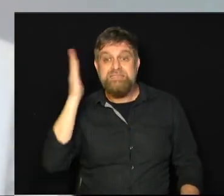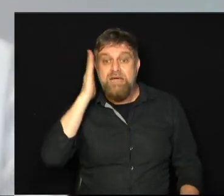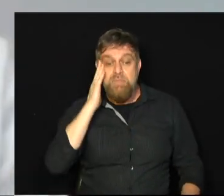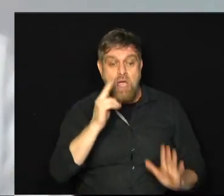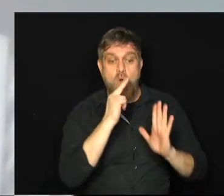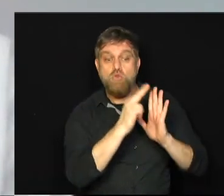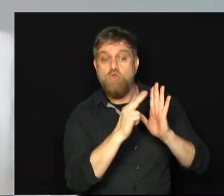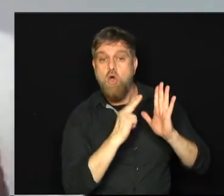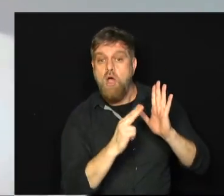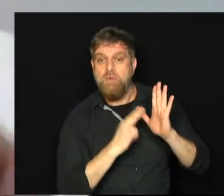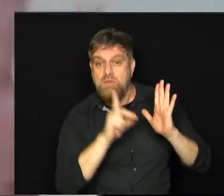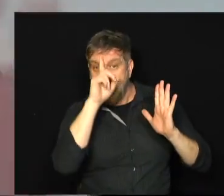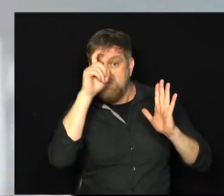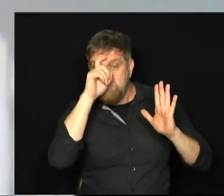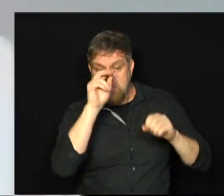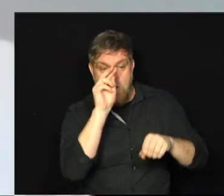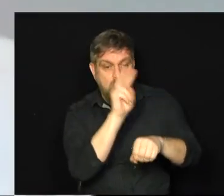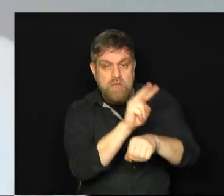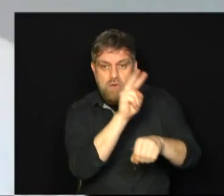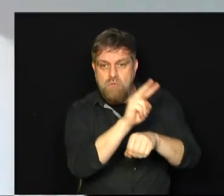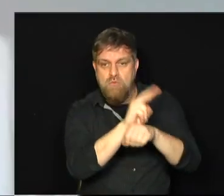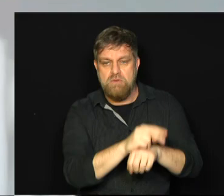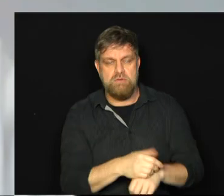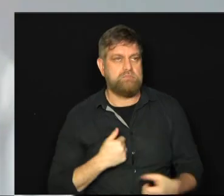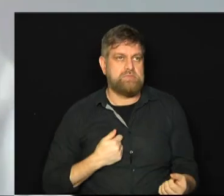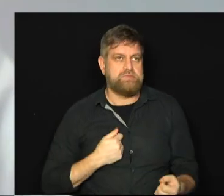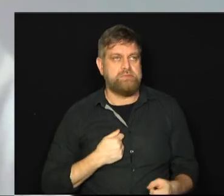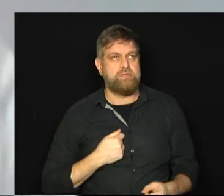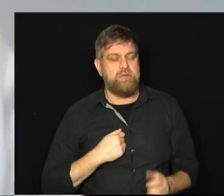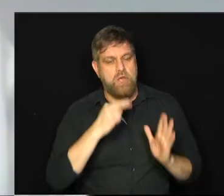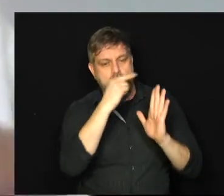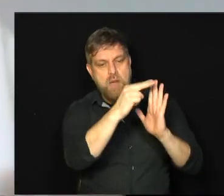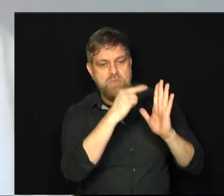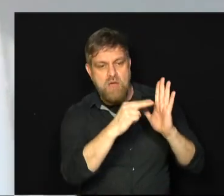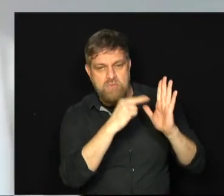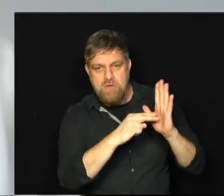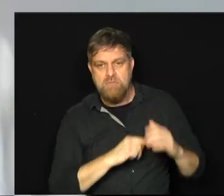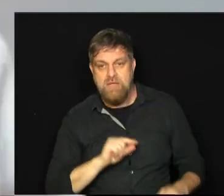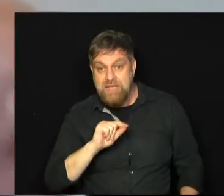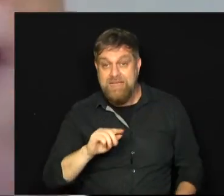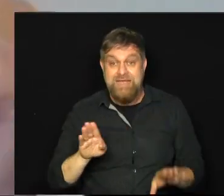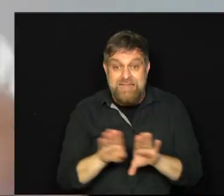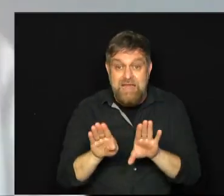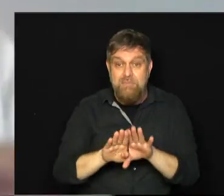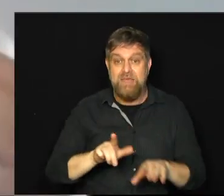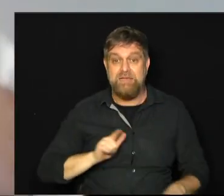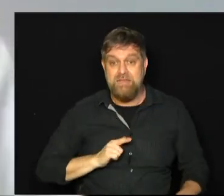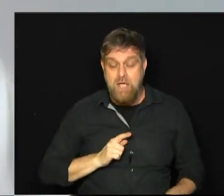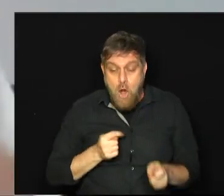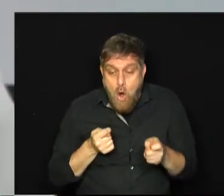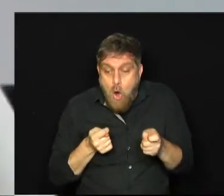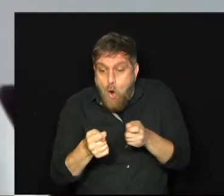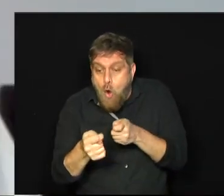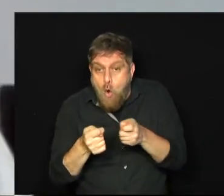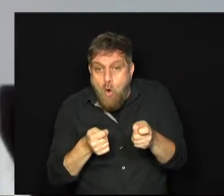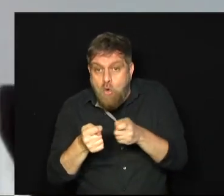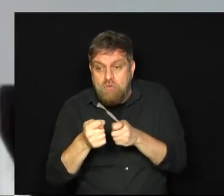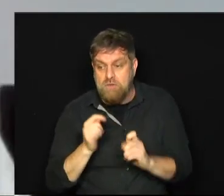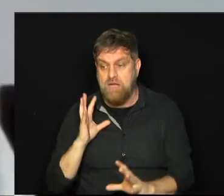B e C. Cuidado médio, instituições tais. E que mais? Monitorar